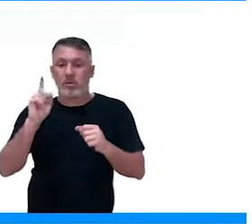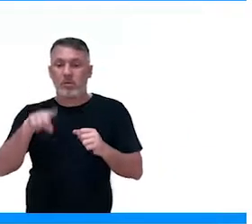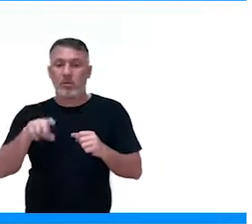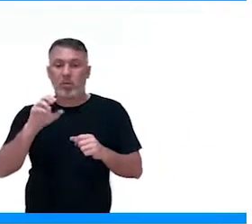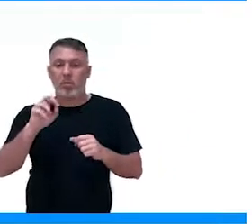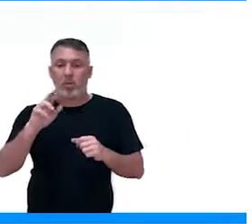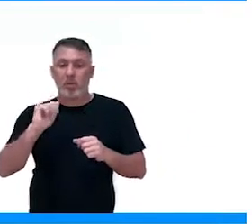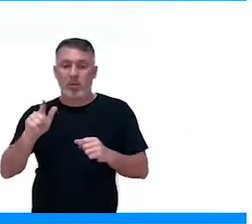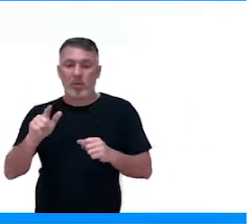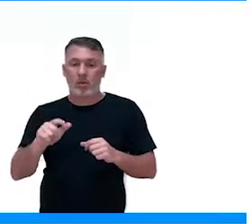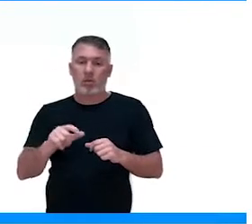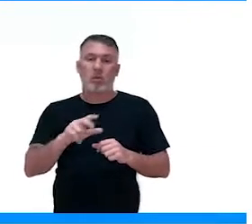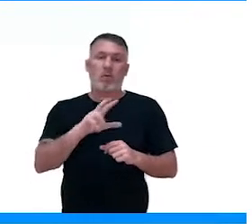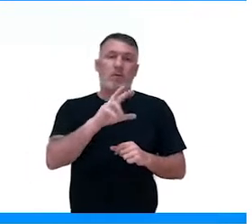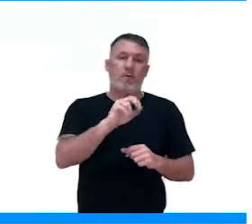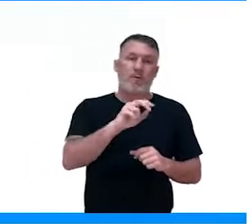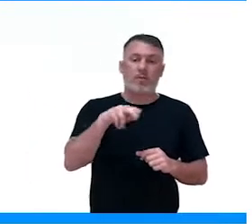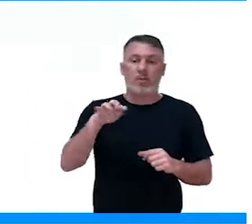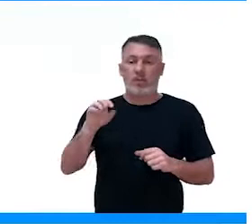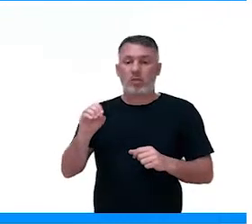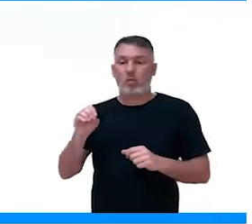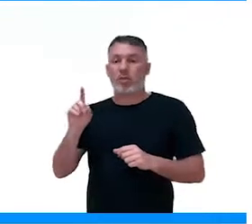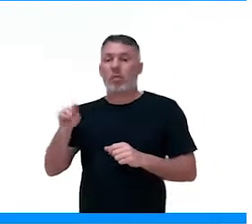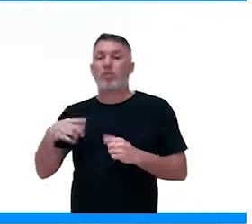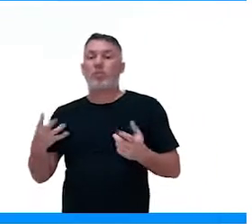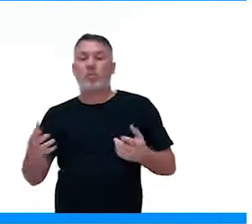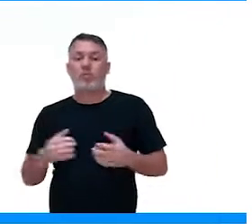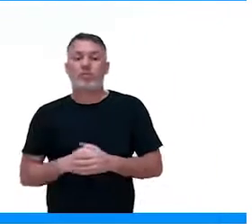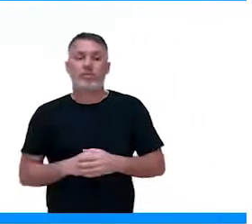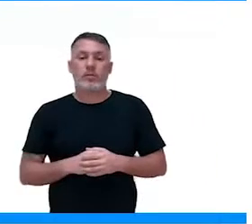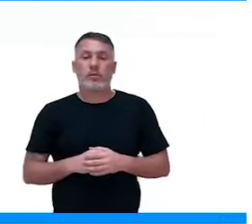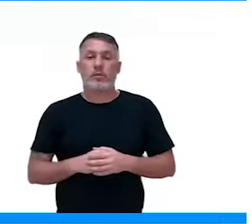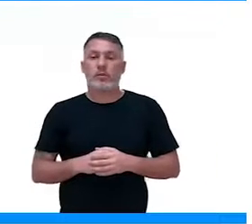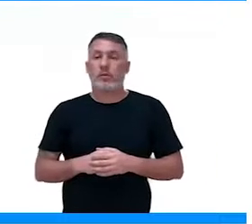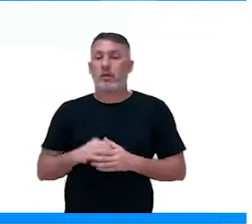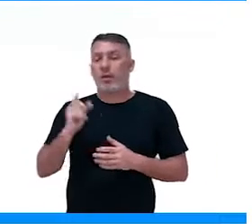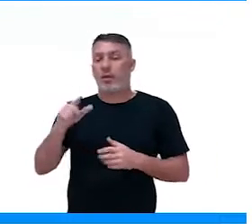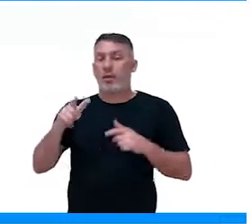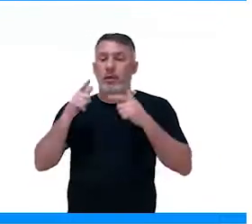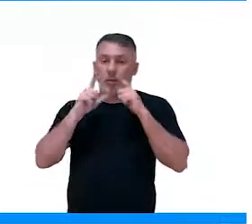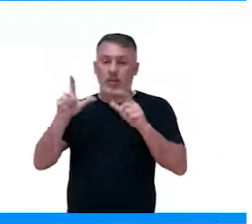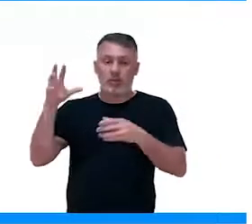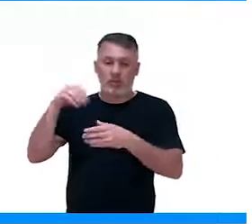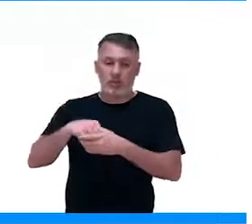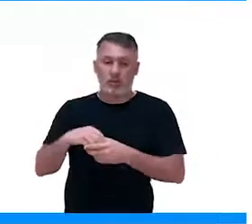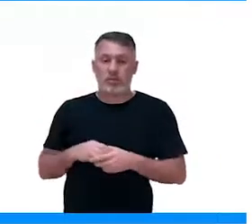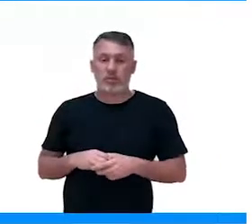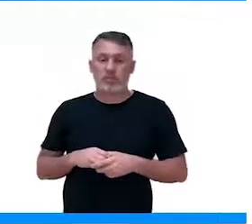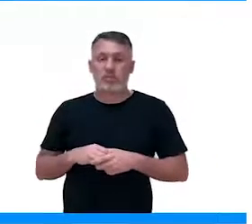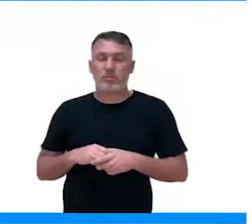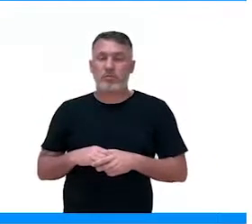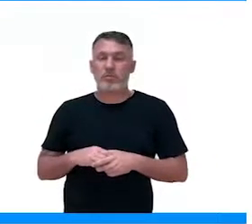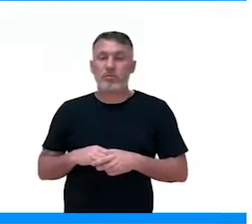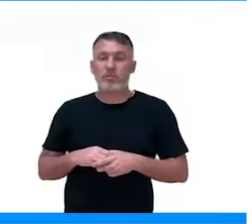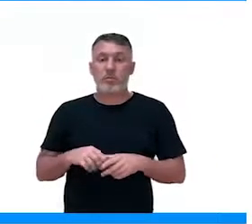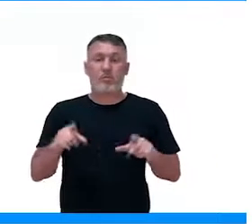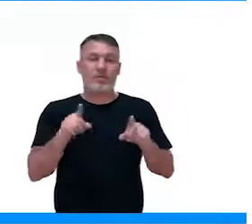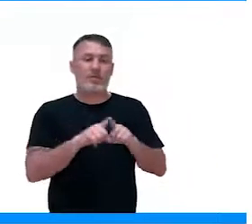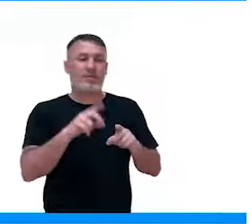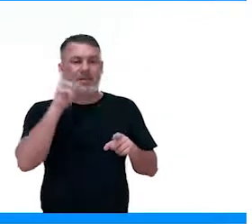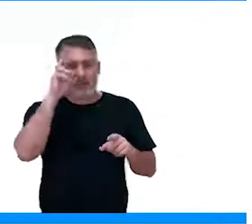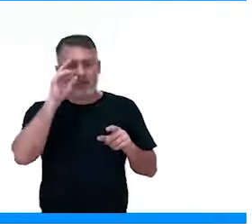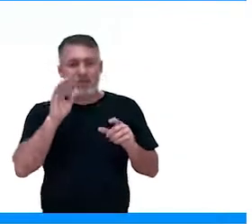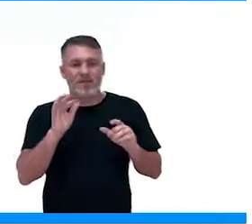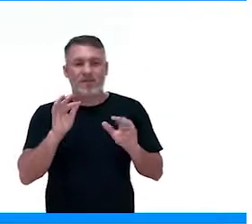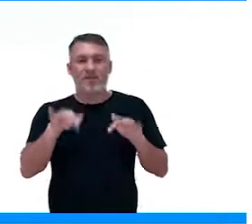a linguagem oral entre avô e neto nesse texto é... Então, vamos lá. A gente está falando de linguagem. A gente também falou, no